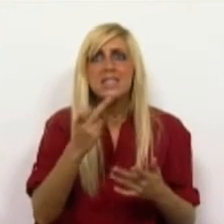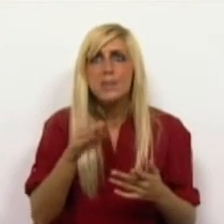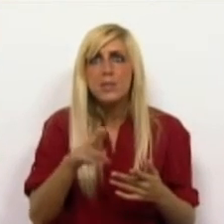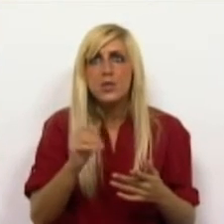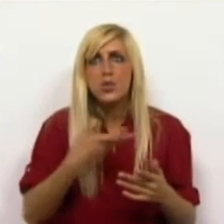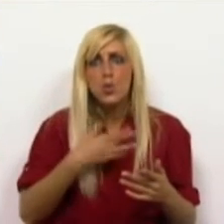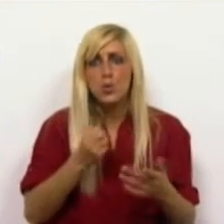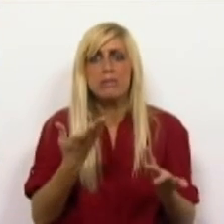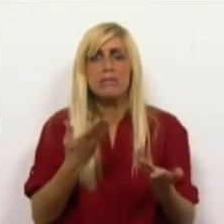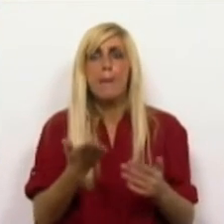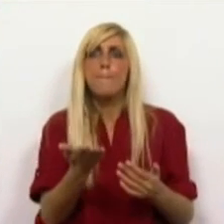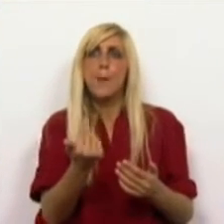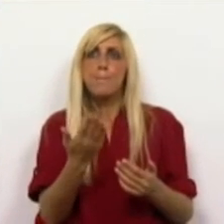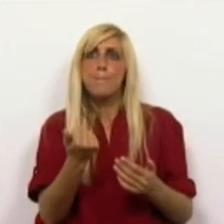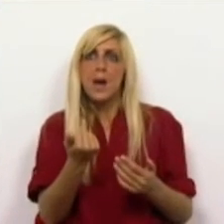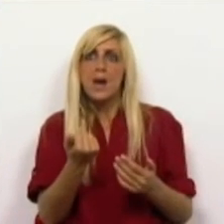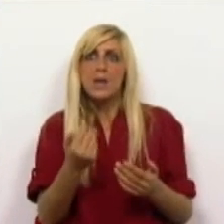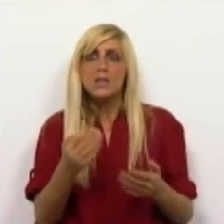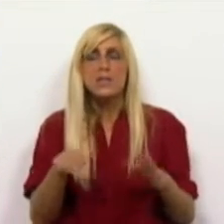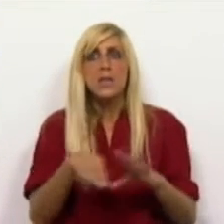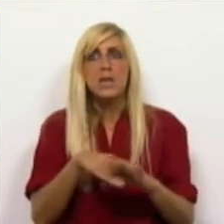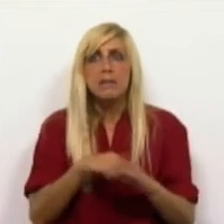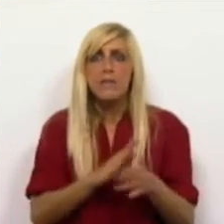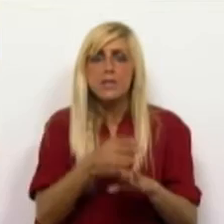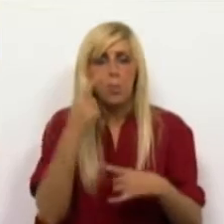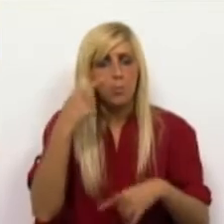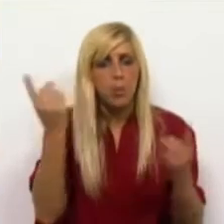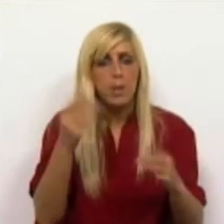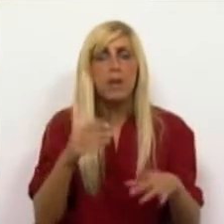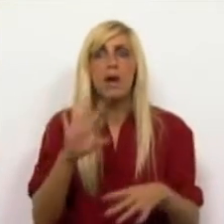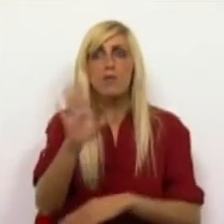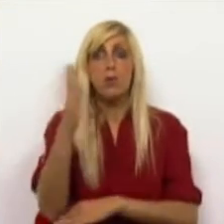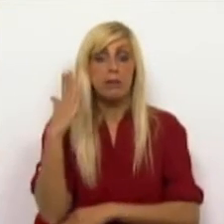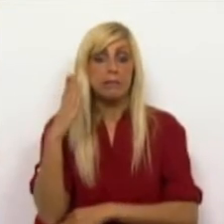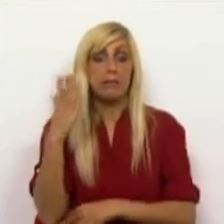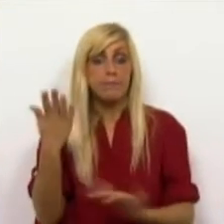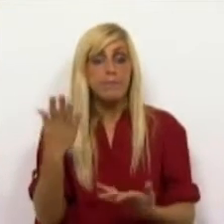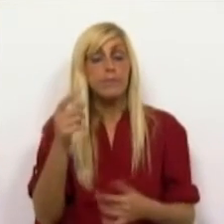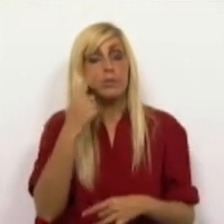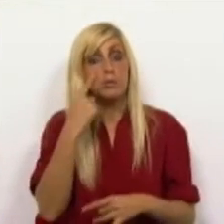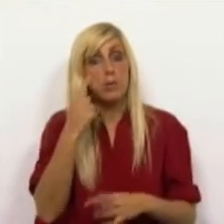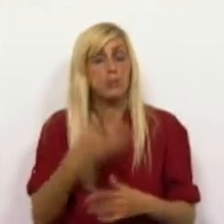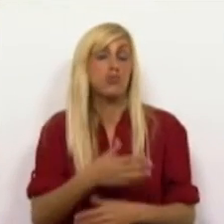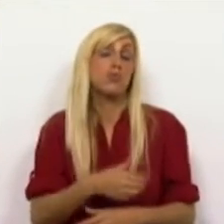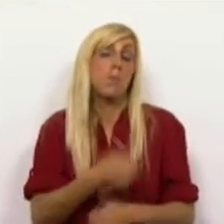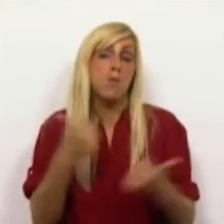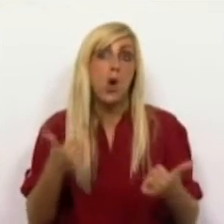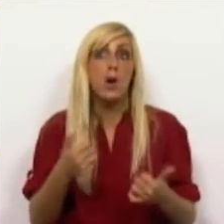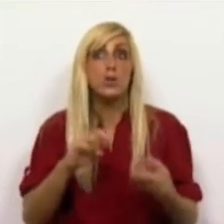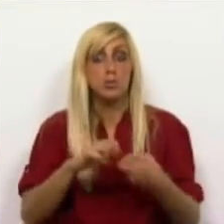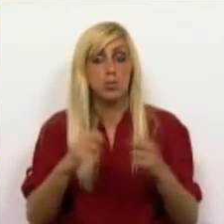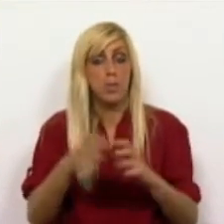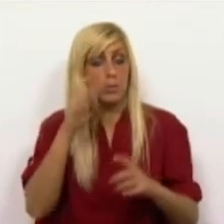ausência de intervenção pública na floresta. Cada vez ficamos a conhecer melhor os problemas na proteção